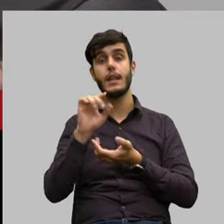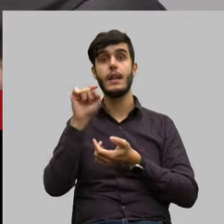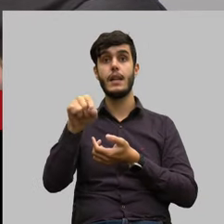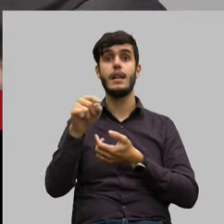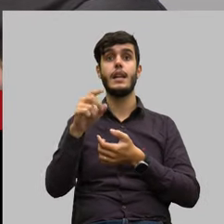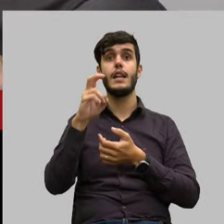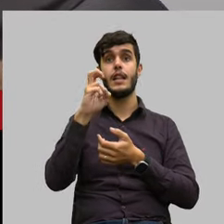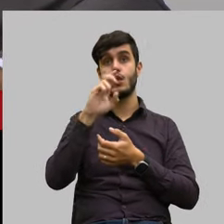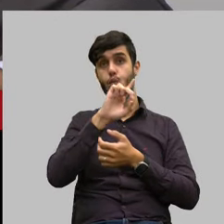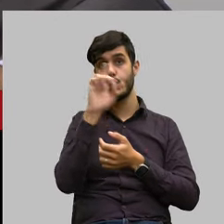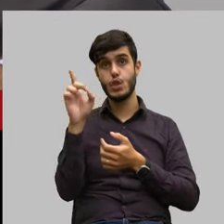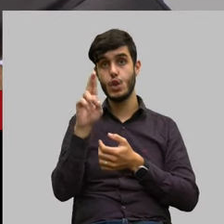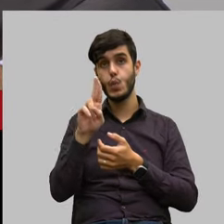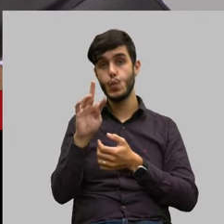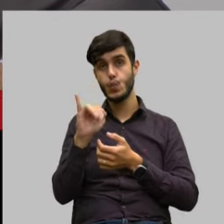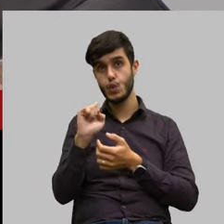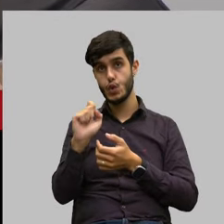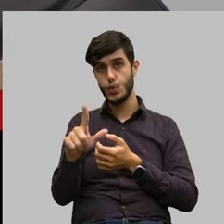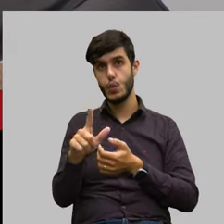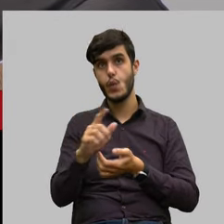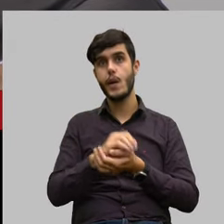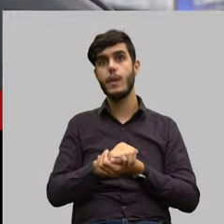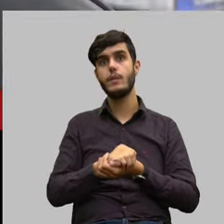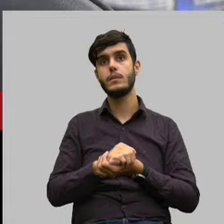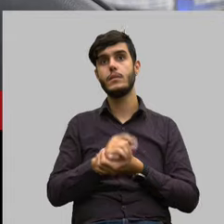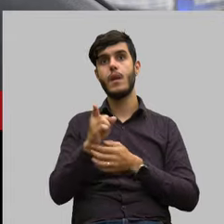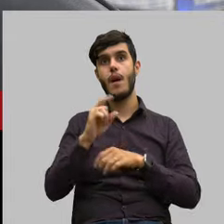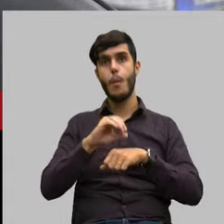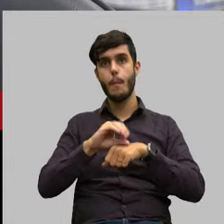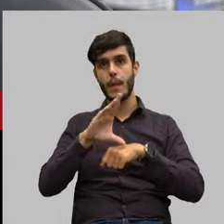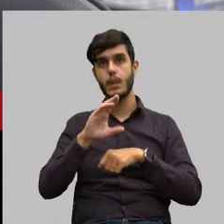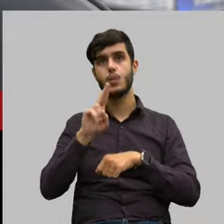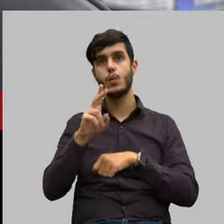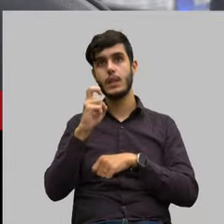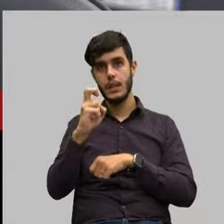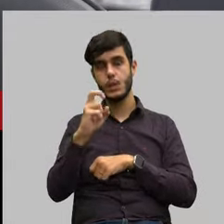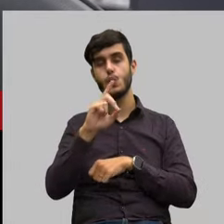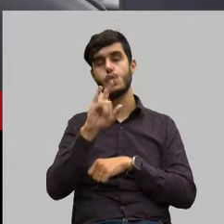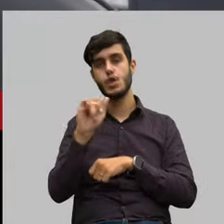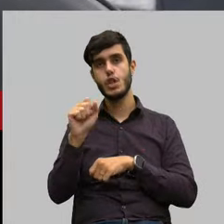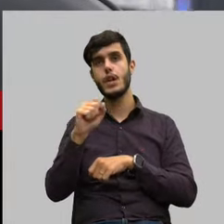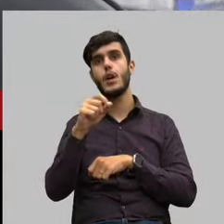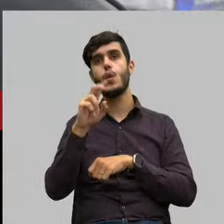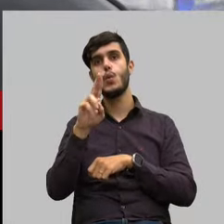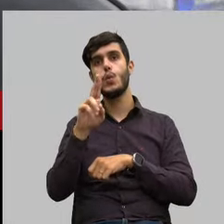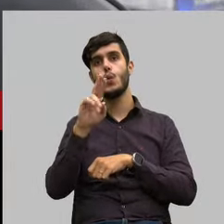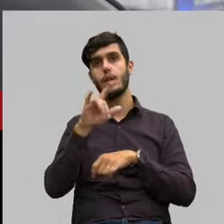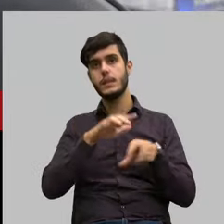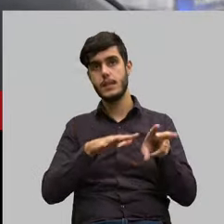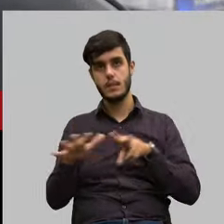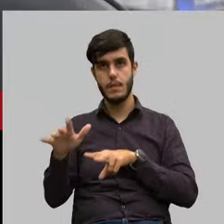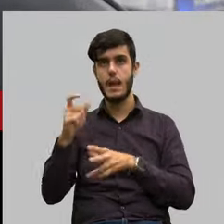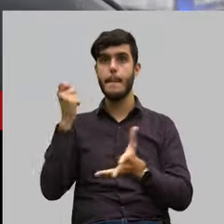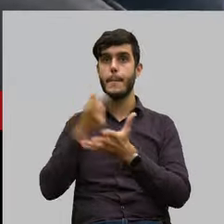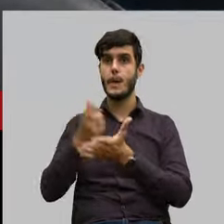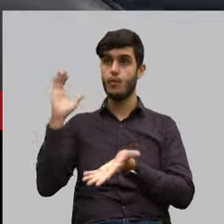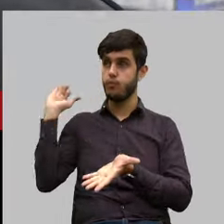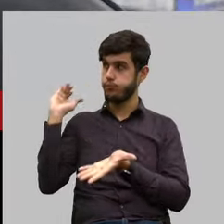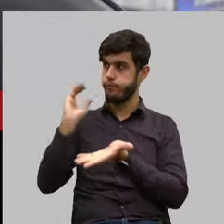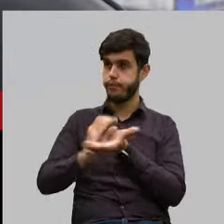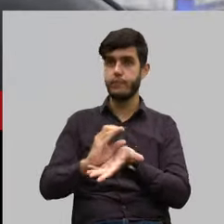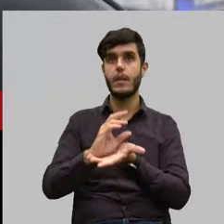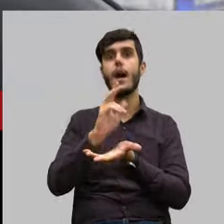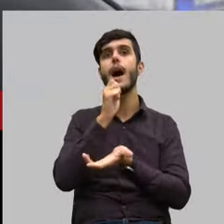e o retroativo aumento será no quinto dia útil o pagamento do retroativo a gente tá avaliando ainda Tecnicamente como será